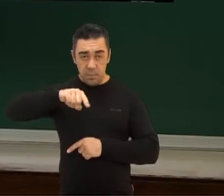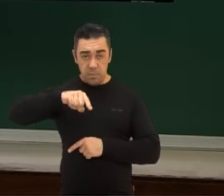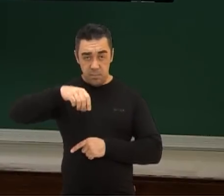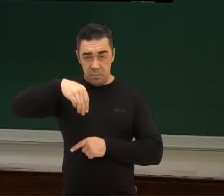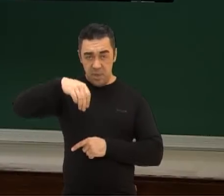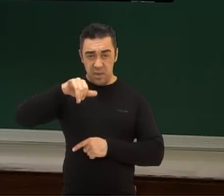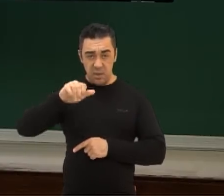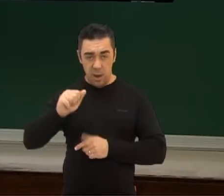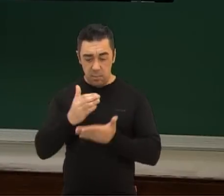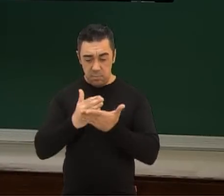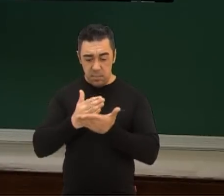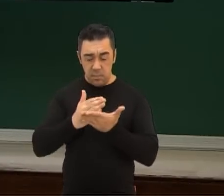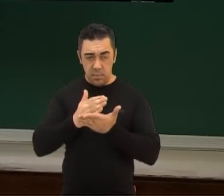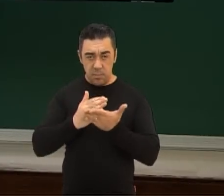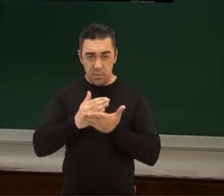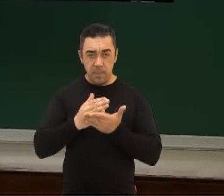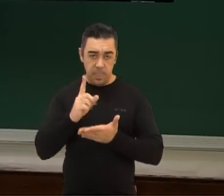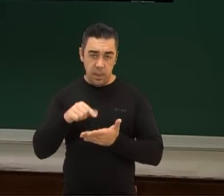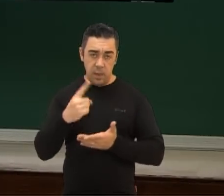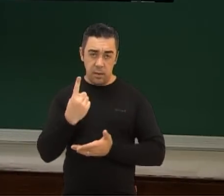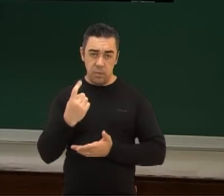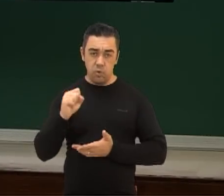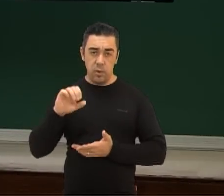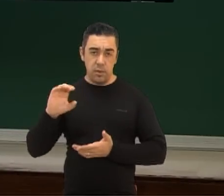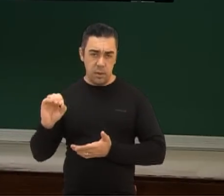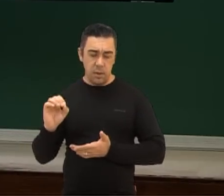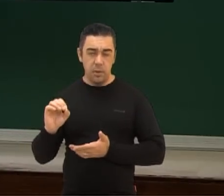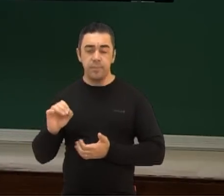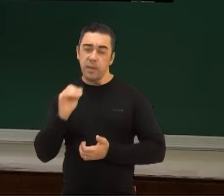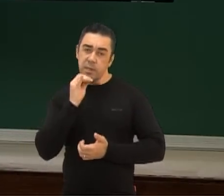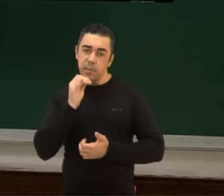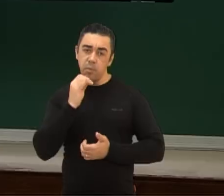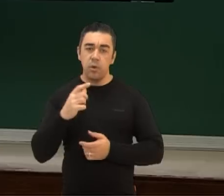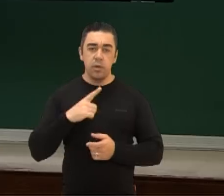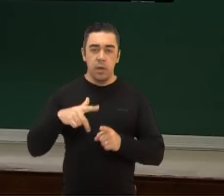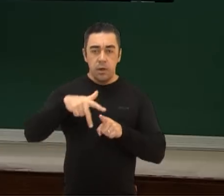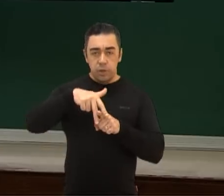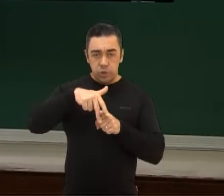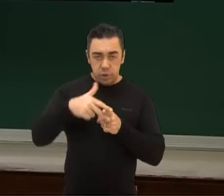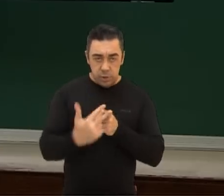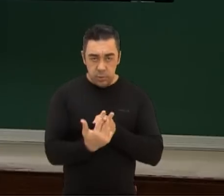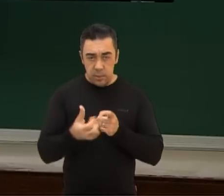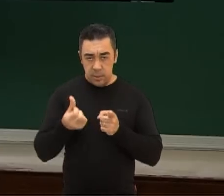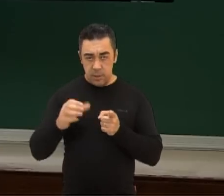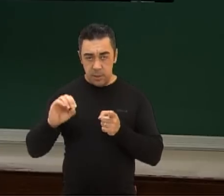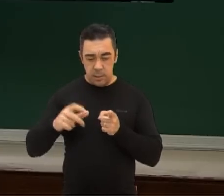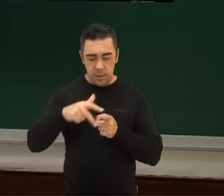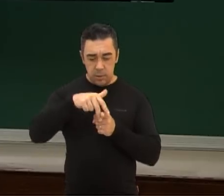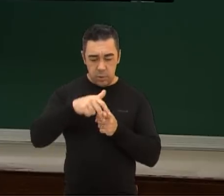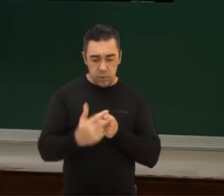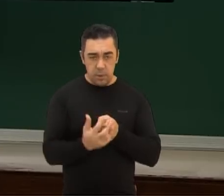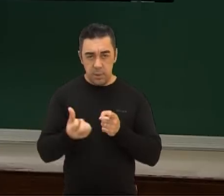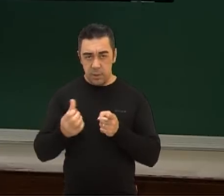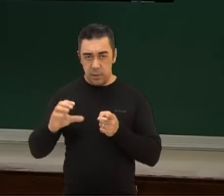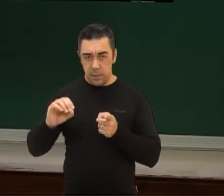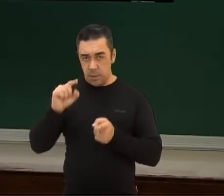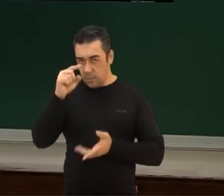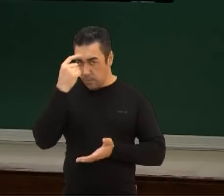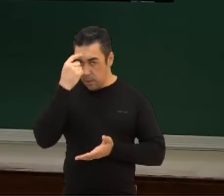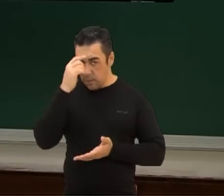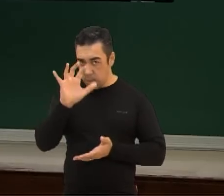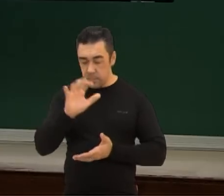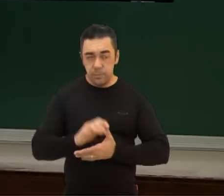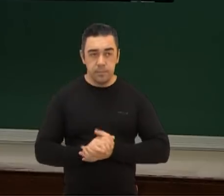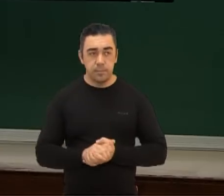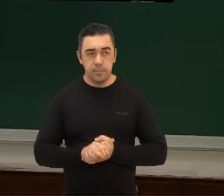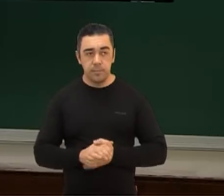a 180 graus, né? Sabendo que cada vez ele dá um giro de 60 graus, então pensem lá.